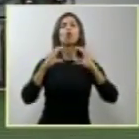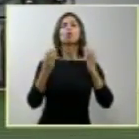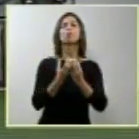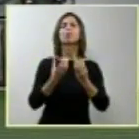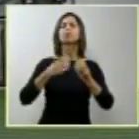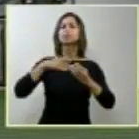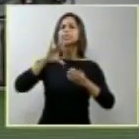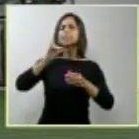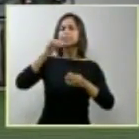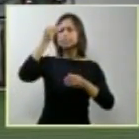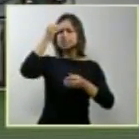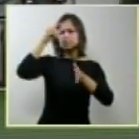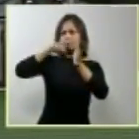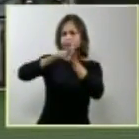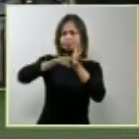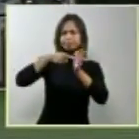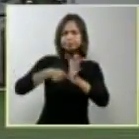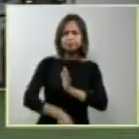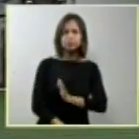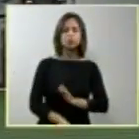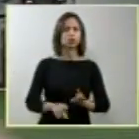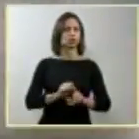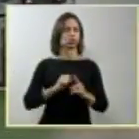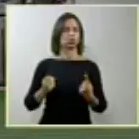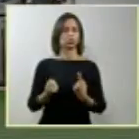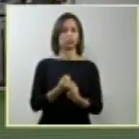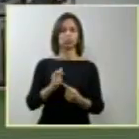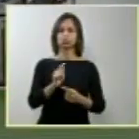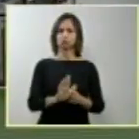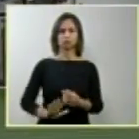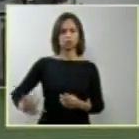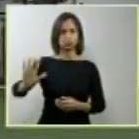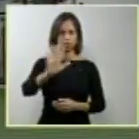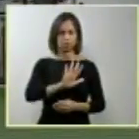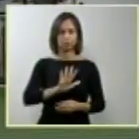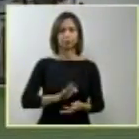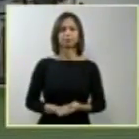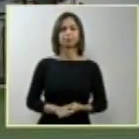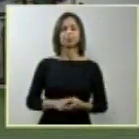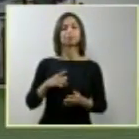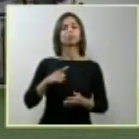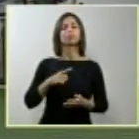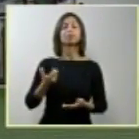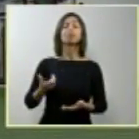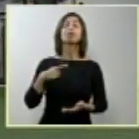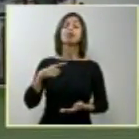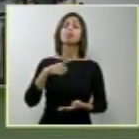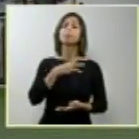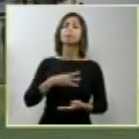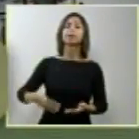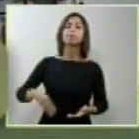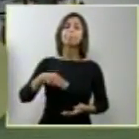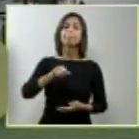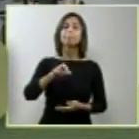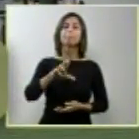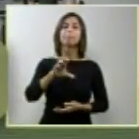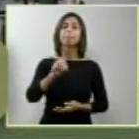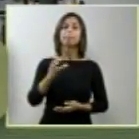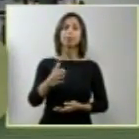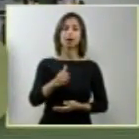a sociedade em geral. Falava-me o ministro Marco Aurélio